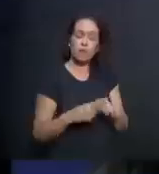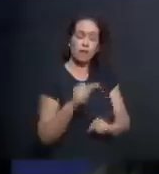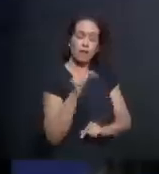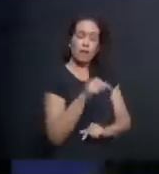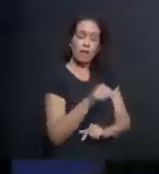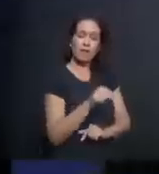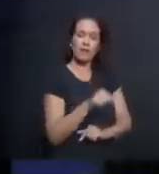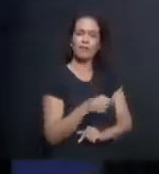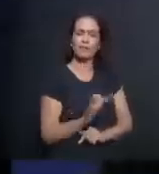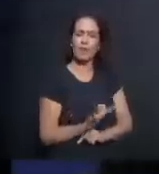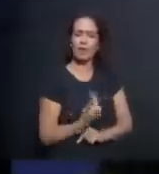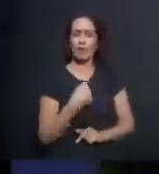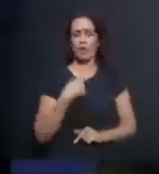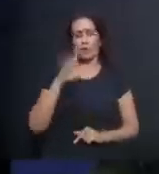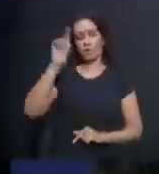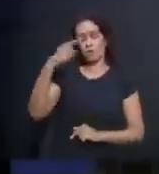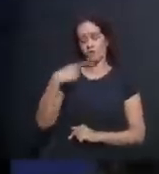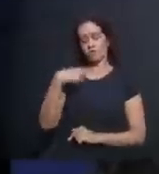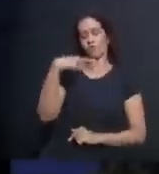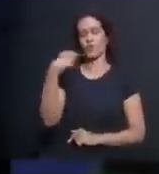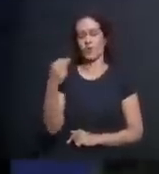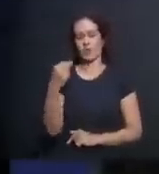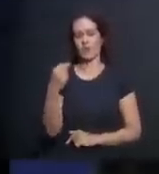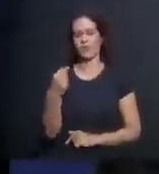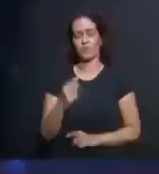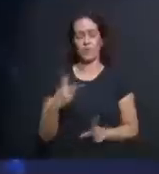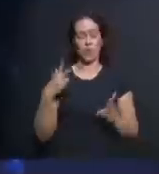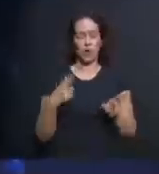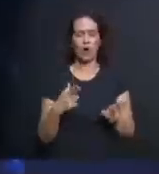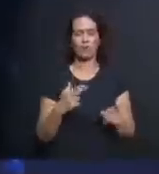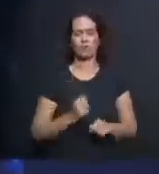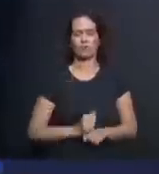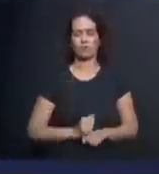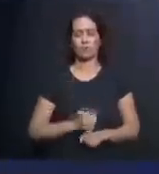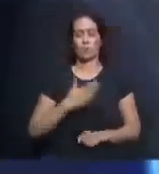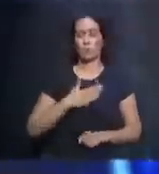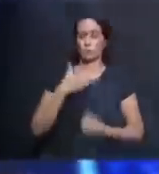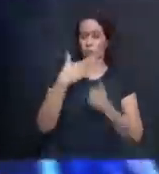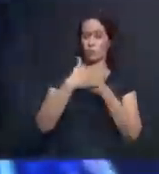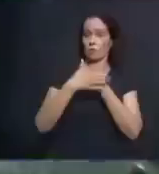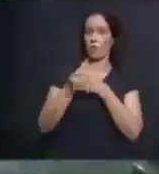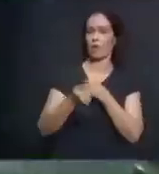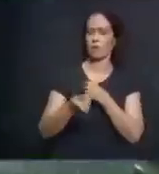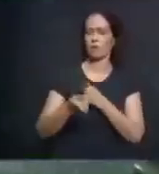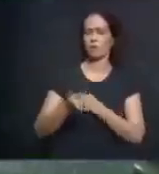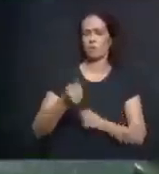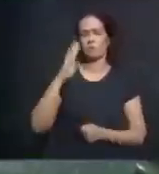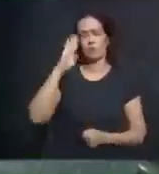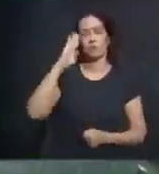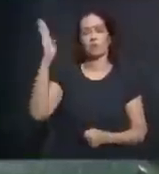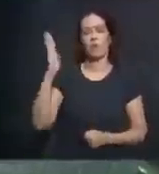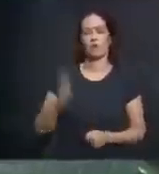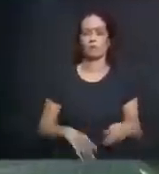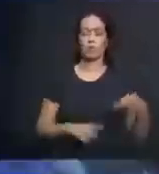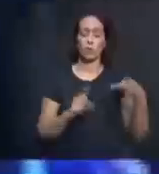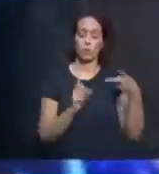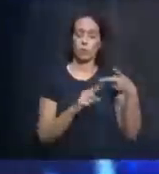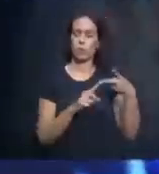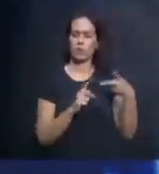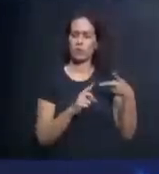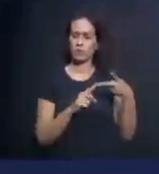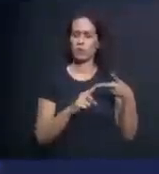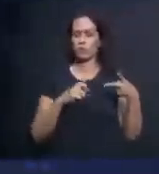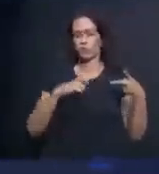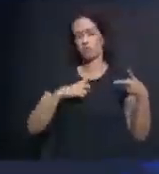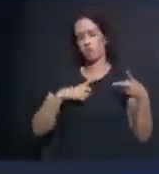Deus me chamou para fazer. Esse é o meu chamado principal. Mas eu tenho um segundo chamado, que não é tão forte quanto o